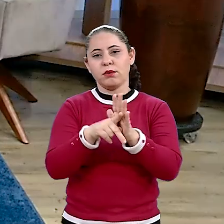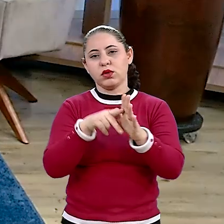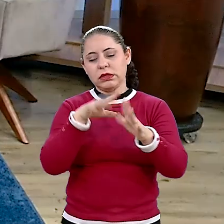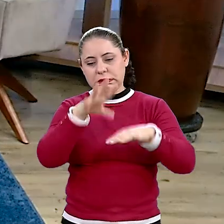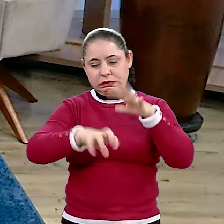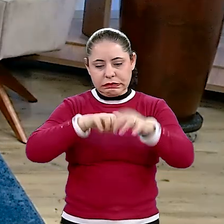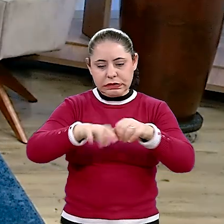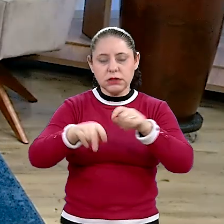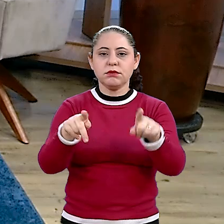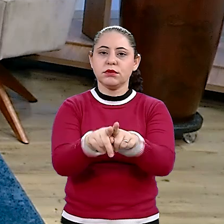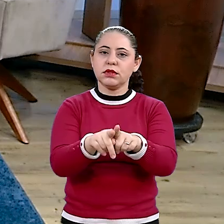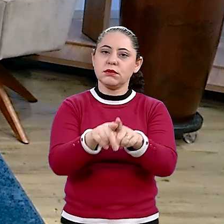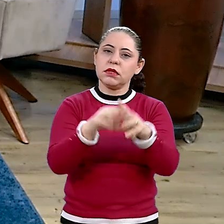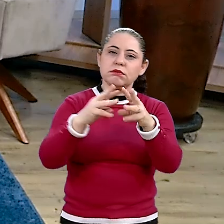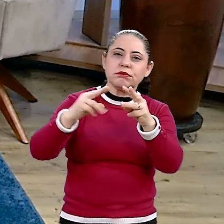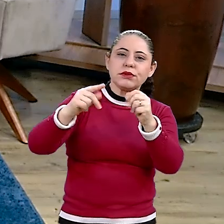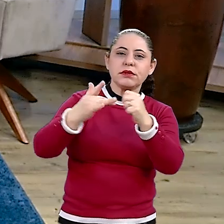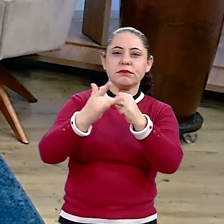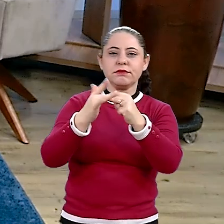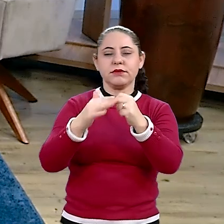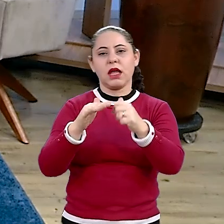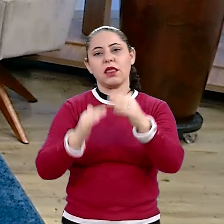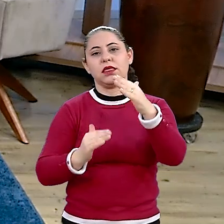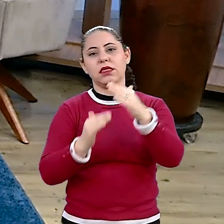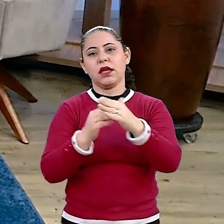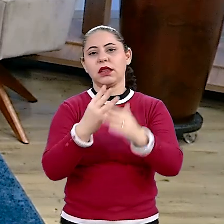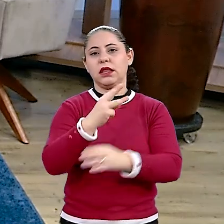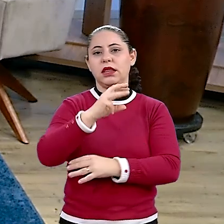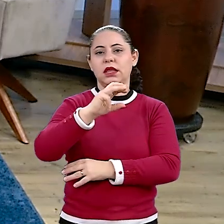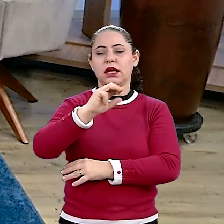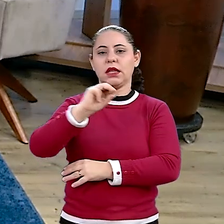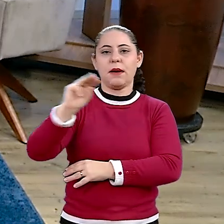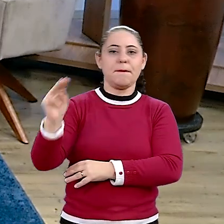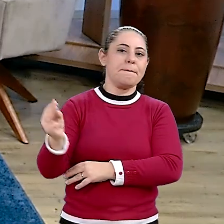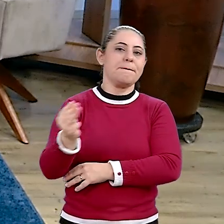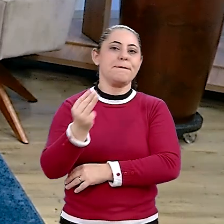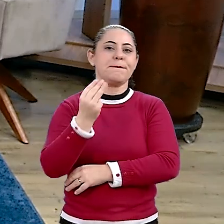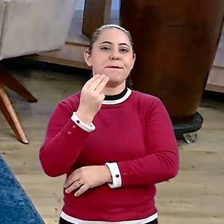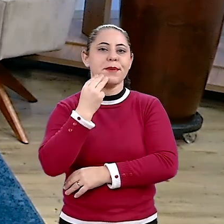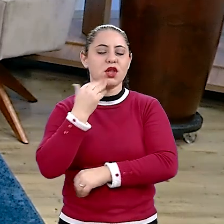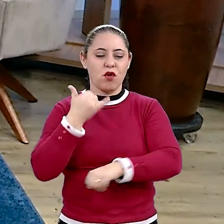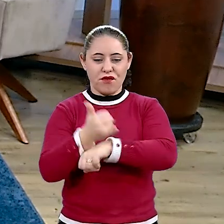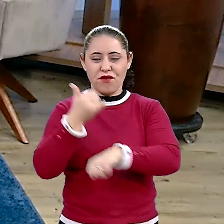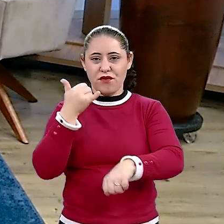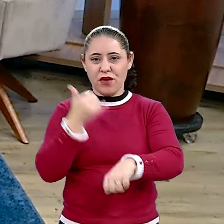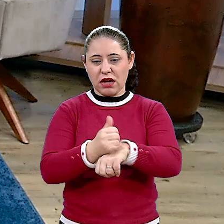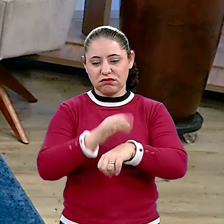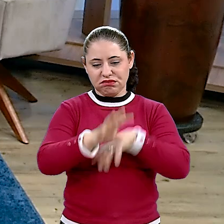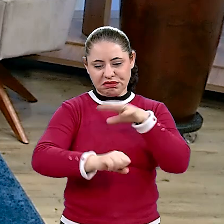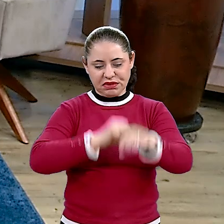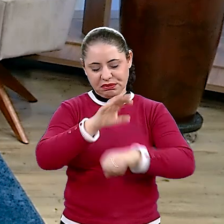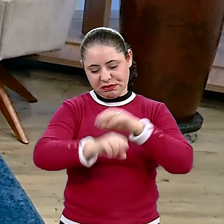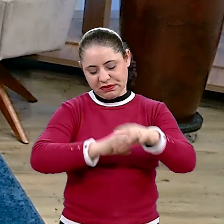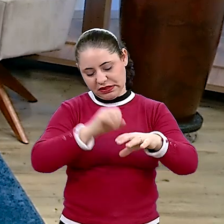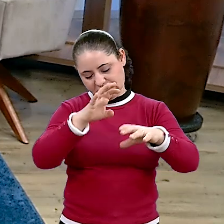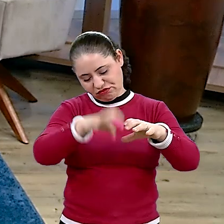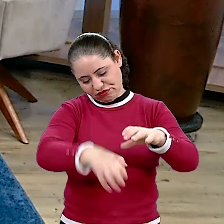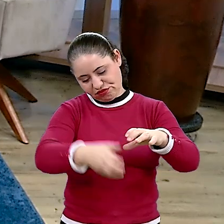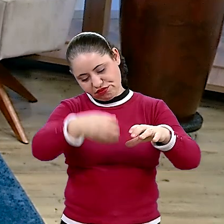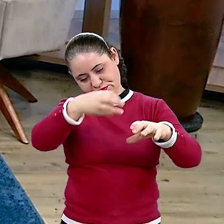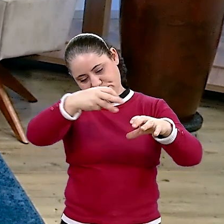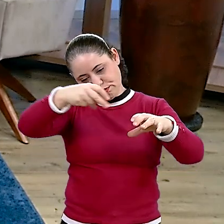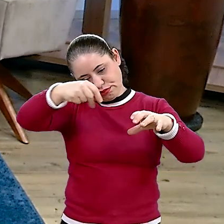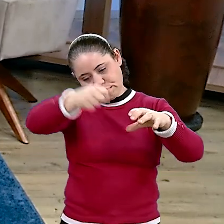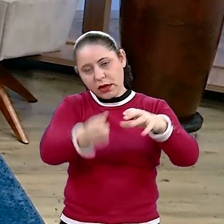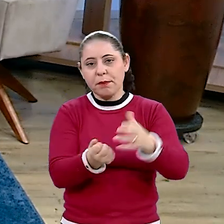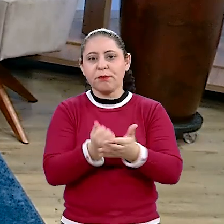mineradora, e ela tem uma perspectiva de extração de até 30 milhões de toneladas de minério de ferro. Então, é muita coisa. Nós